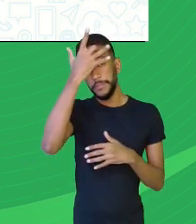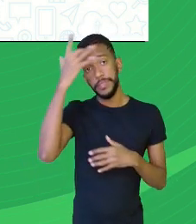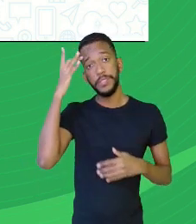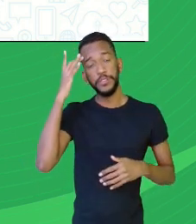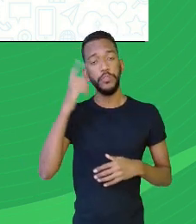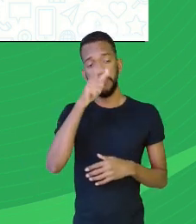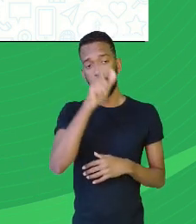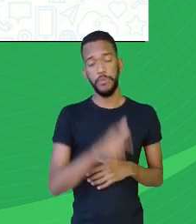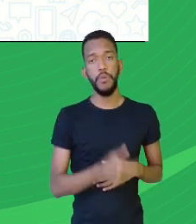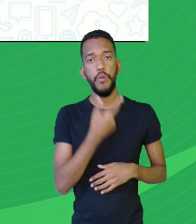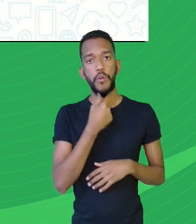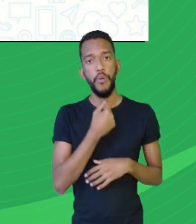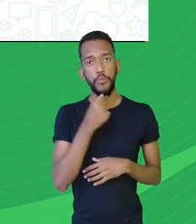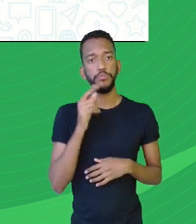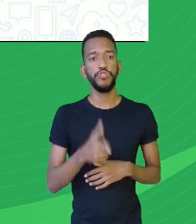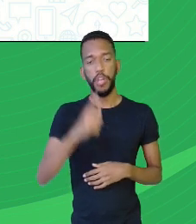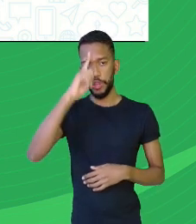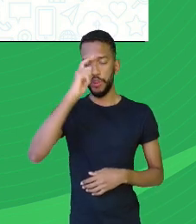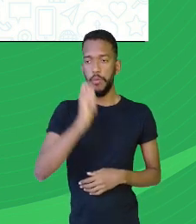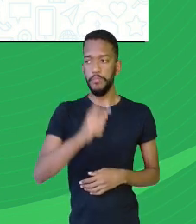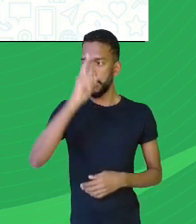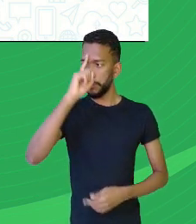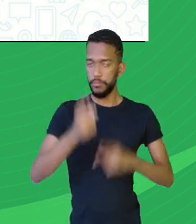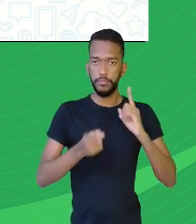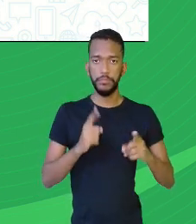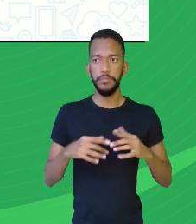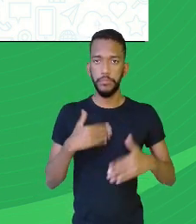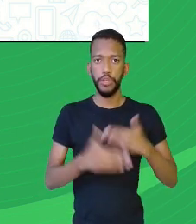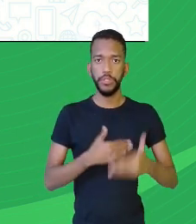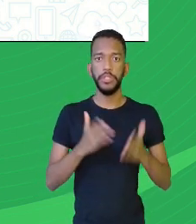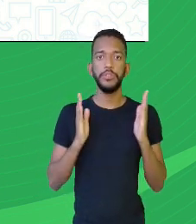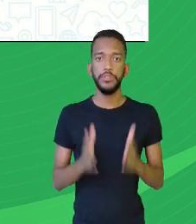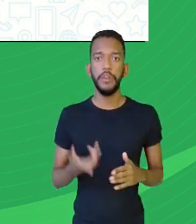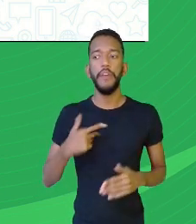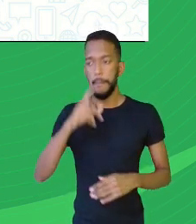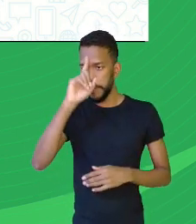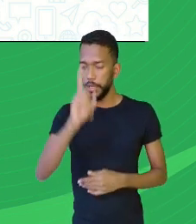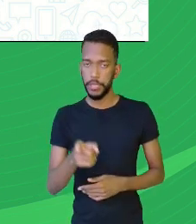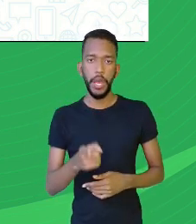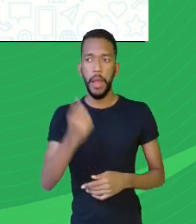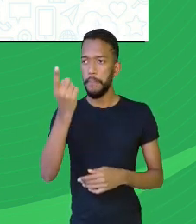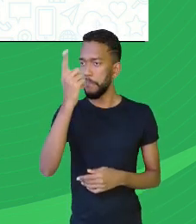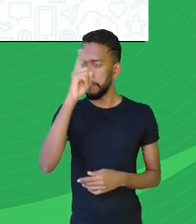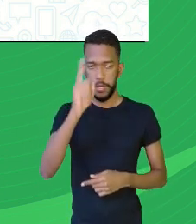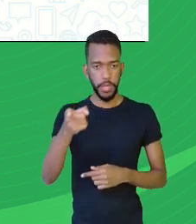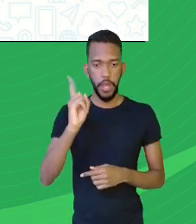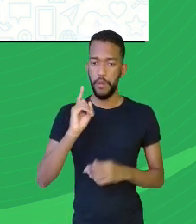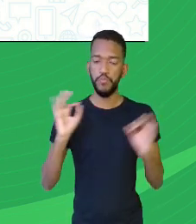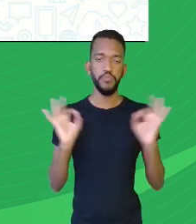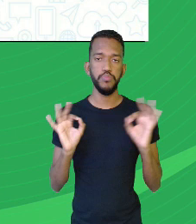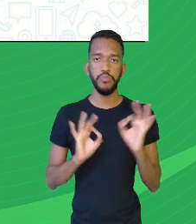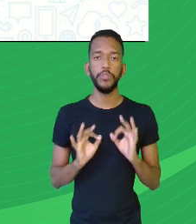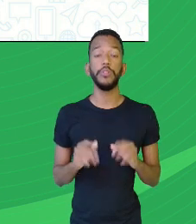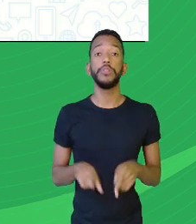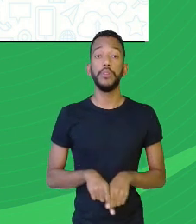figura masculina que ia dominar todo aquele processo, que ia mandar, que ia desmandar, que ia